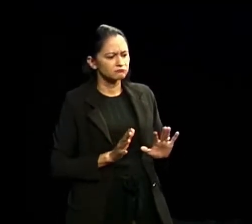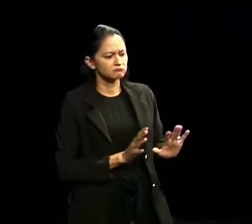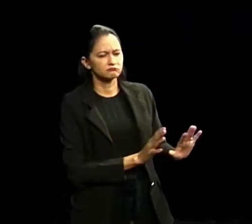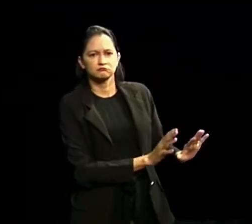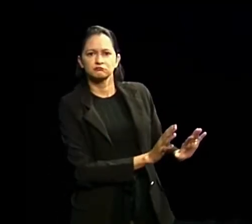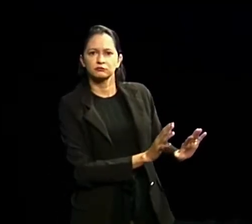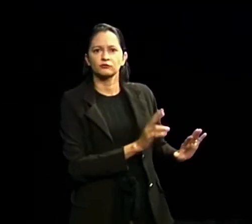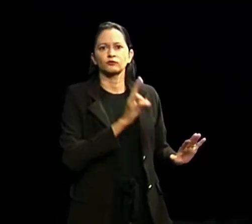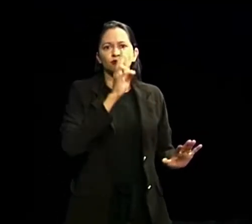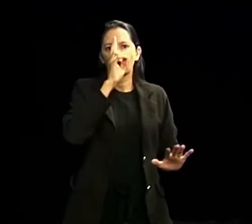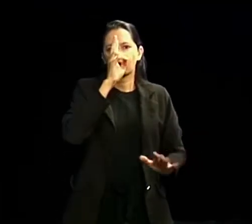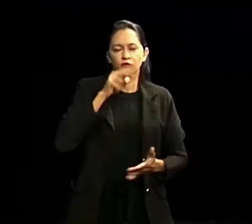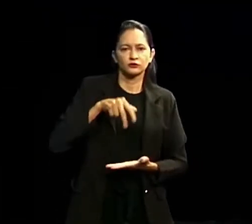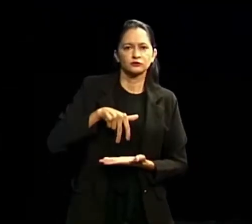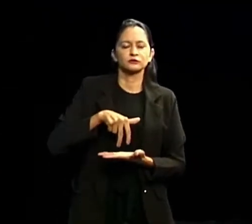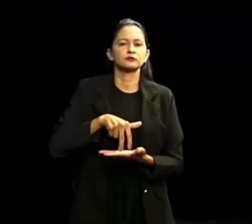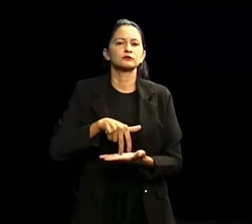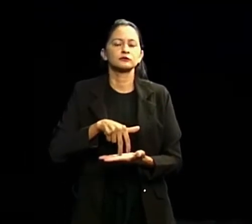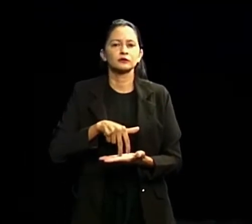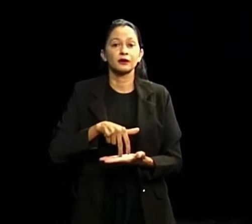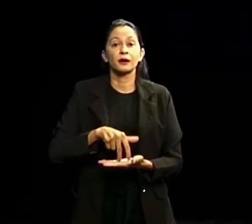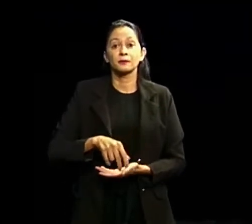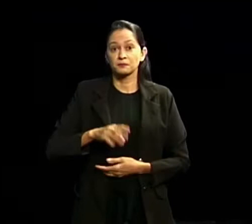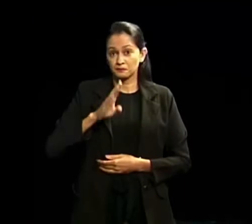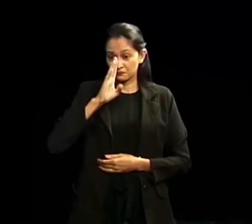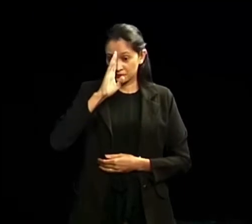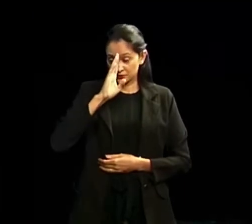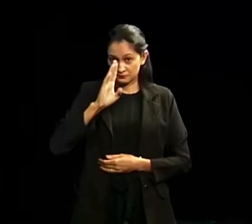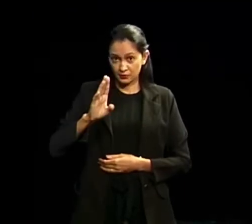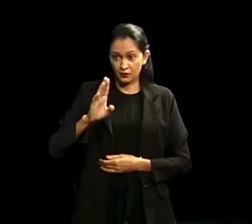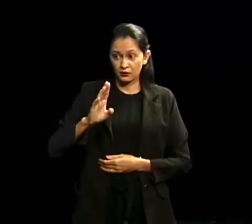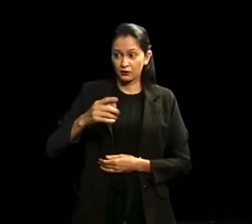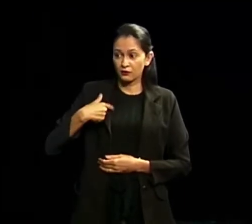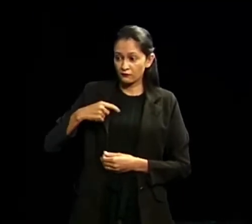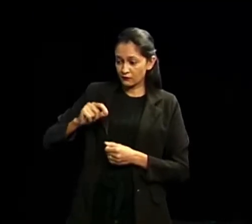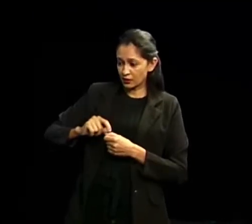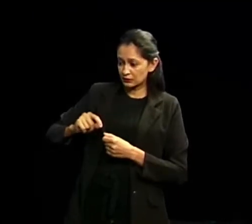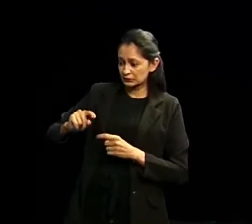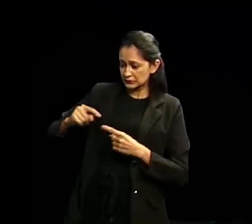disso. A questão é, o que você escolhe?